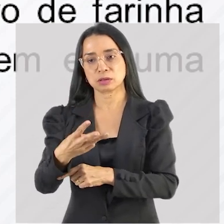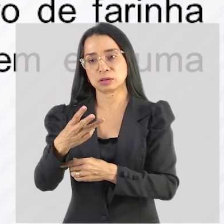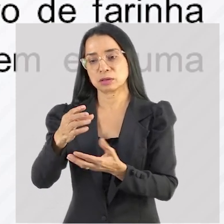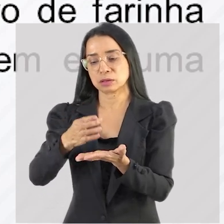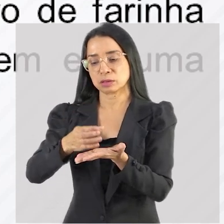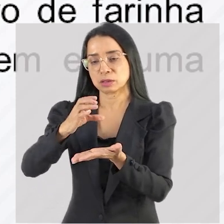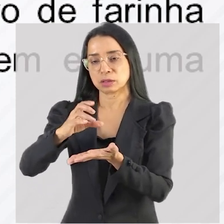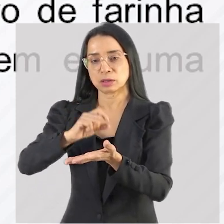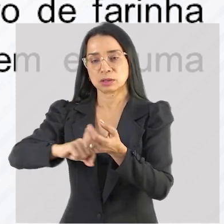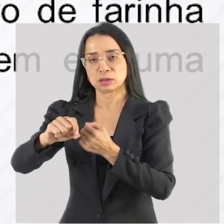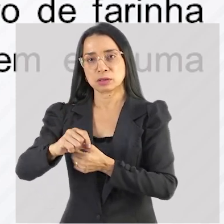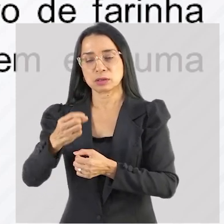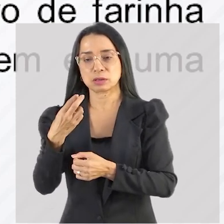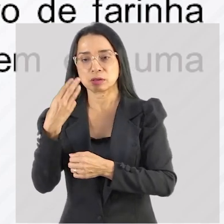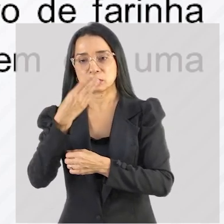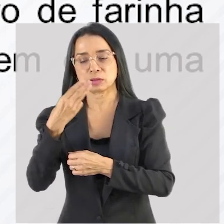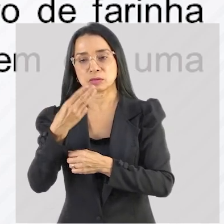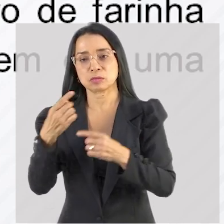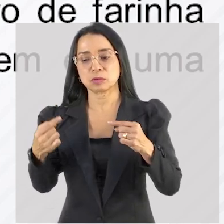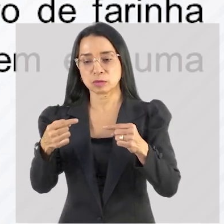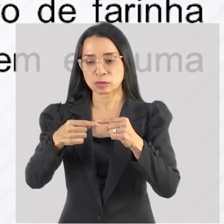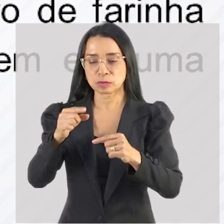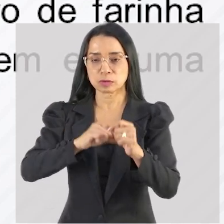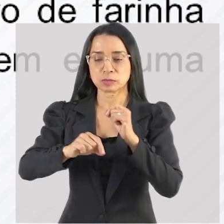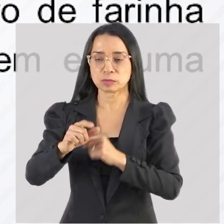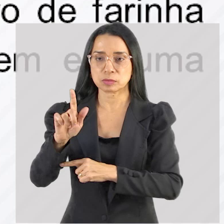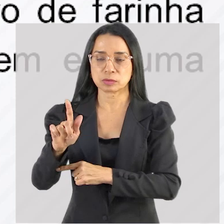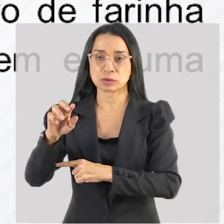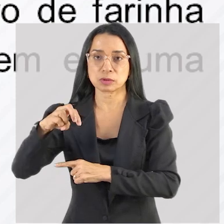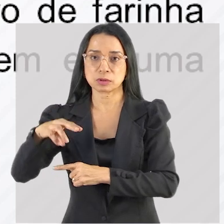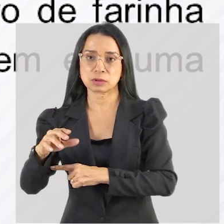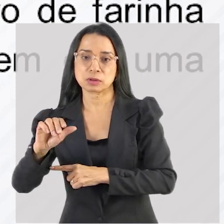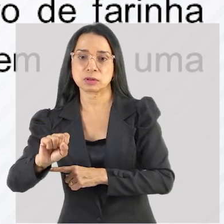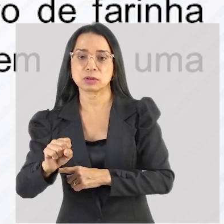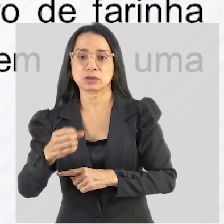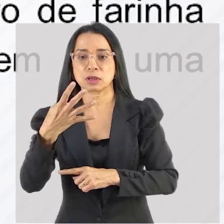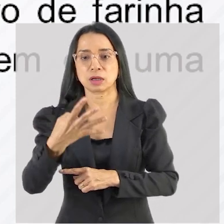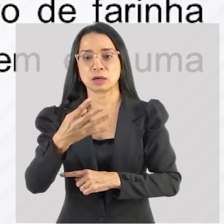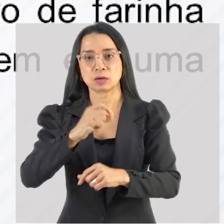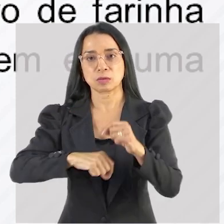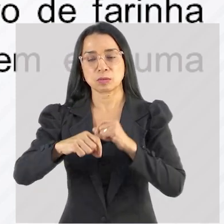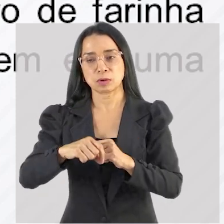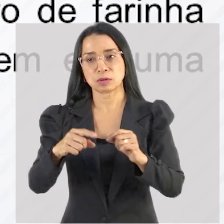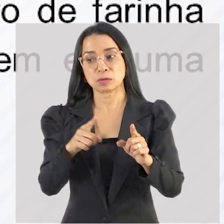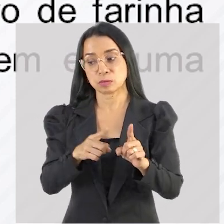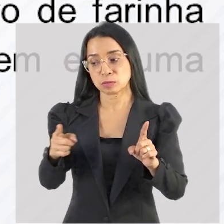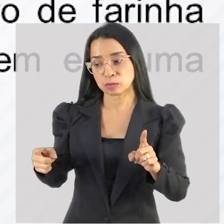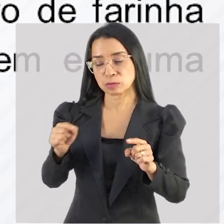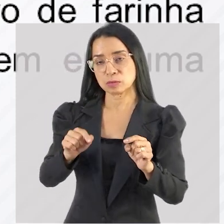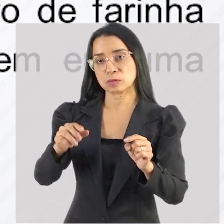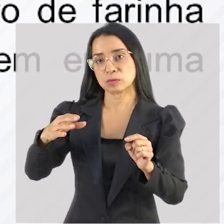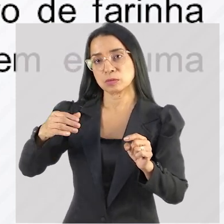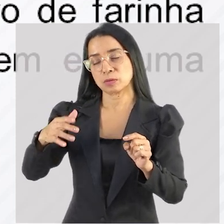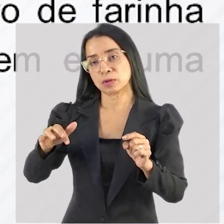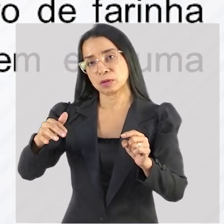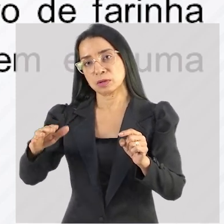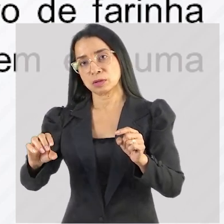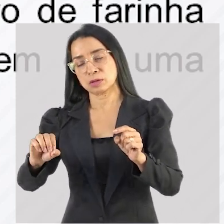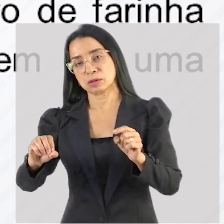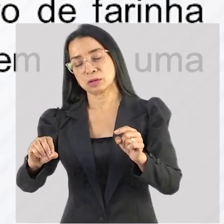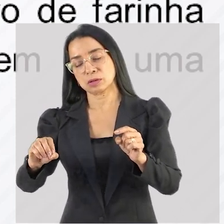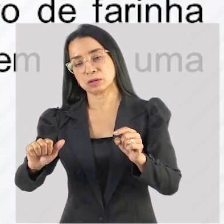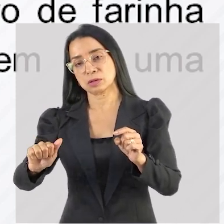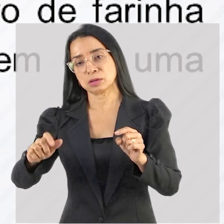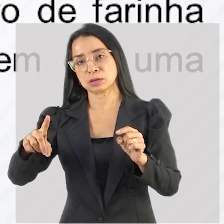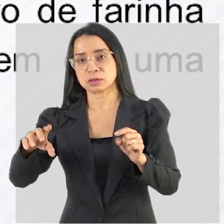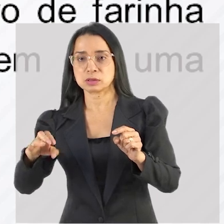dessas xícaras de açúcar correspondem em gramas a 4 de farinha de trigo, certo?